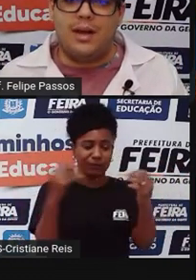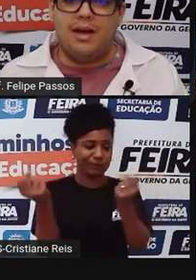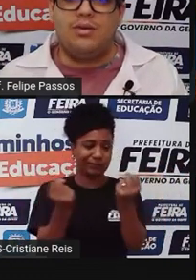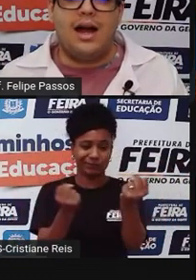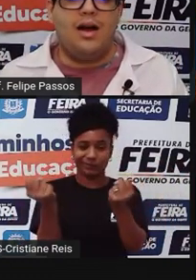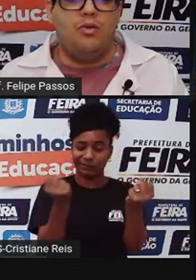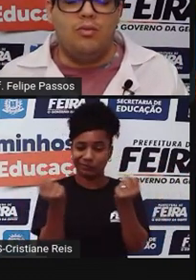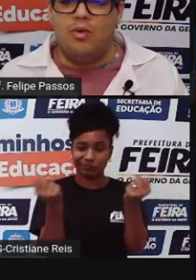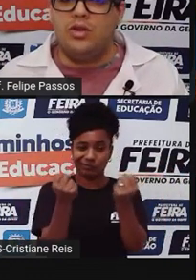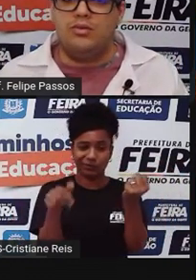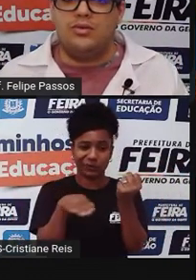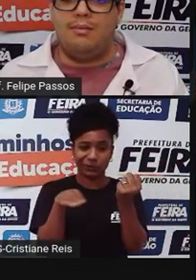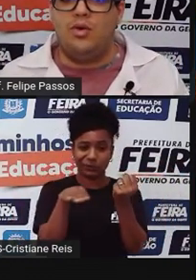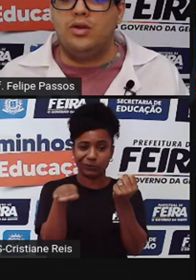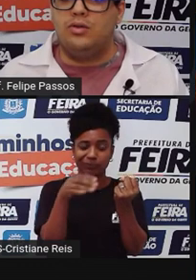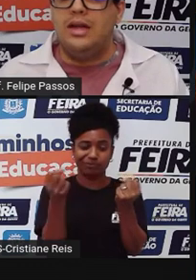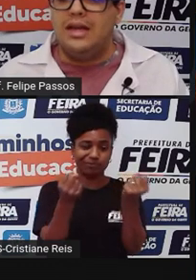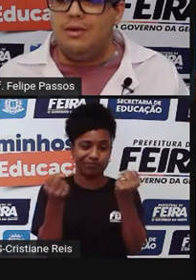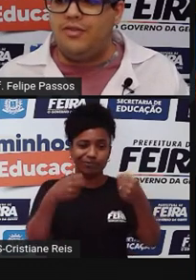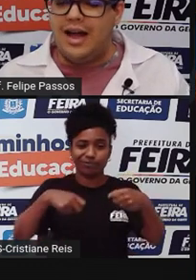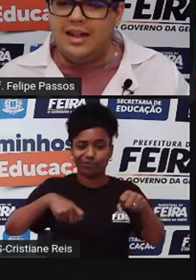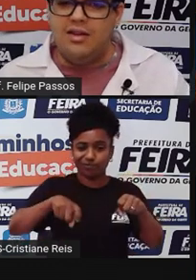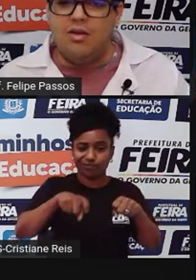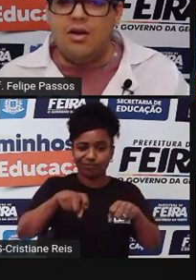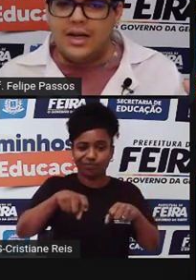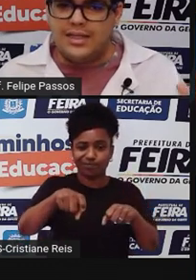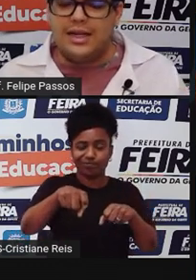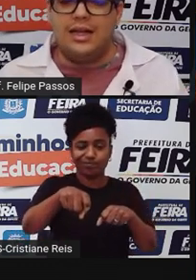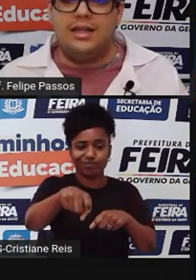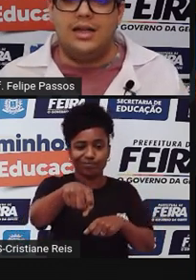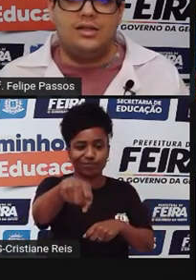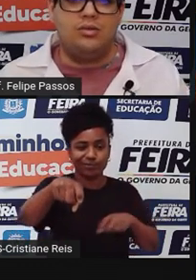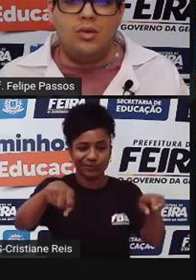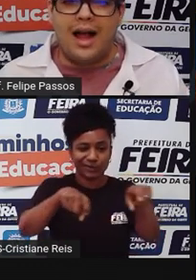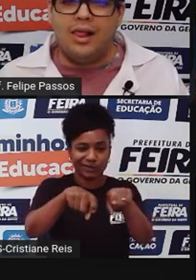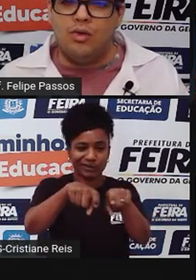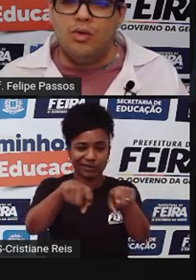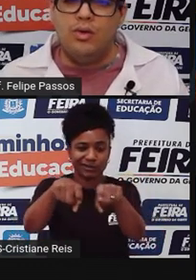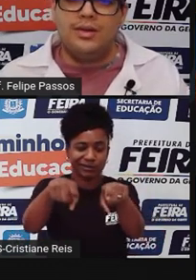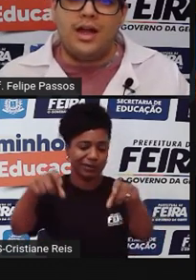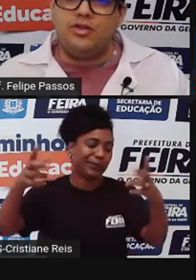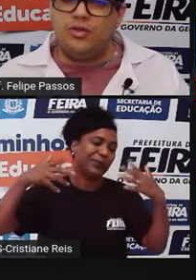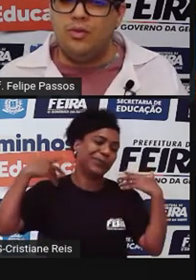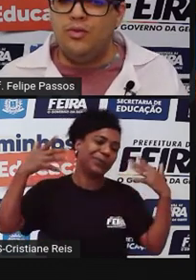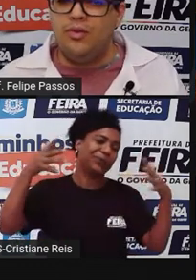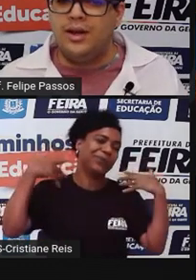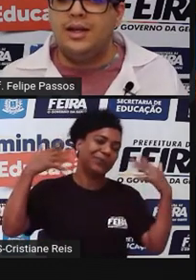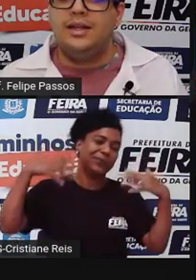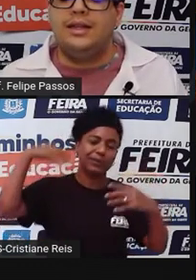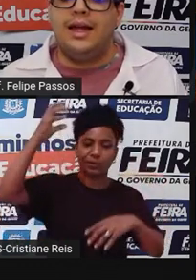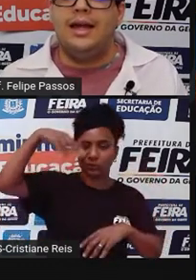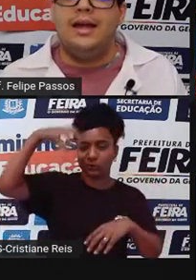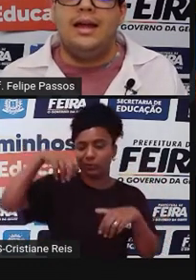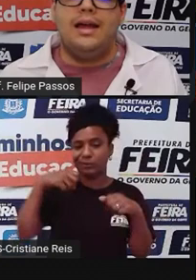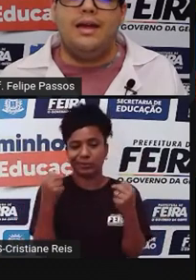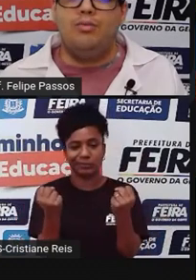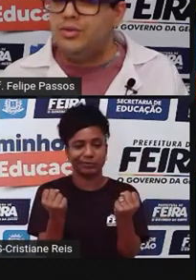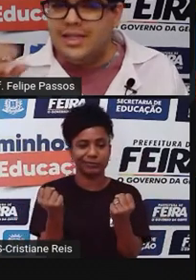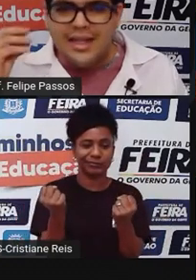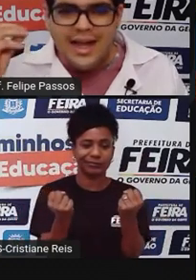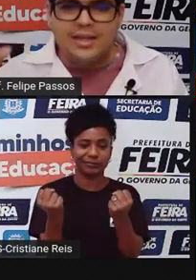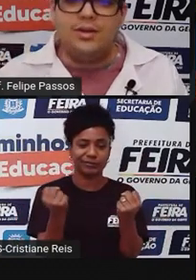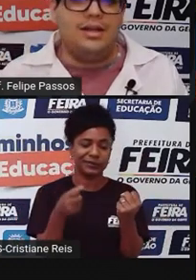né você pegar um carro um ônibus uma moto e ficar ali horas naquele trânsito no calor na chuva né